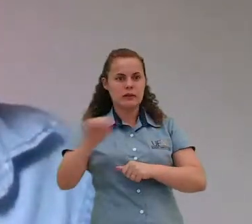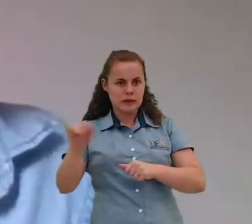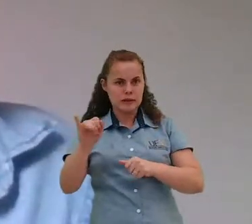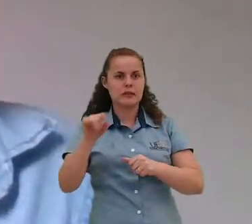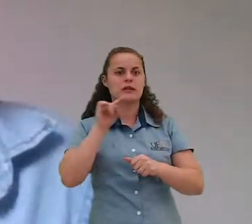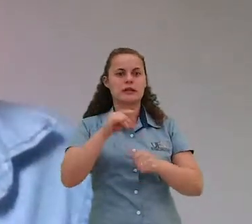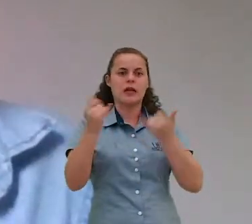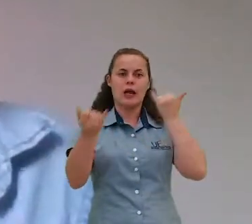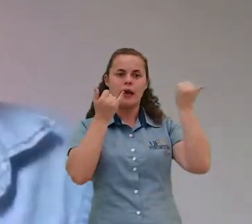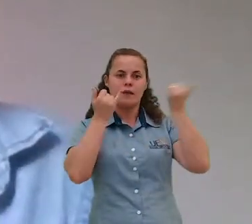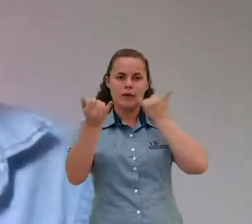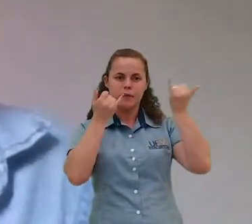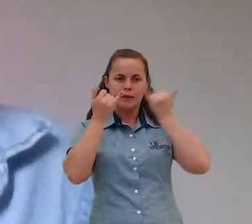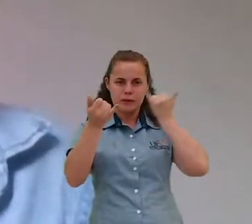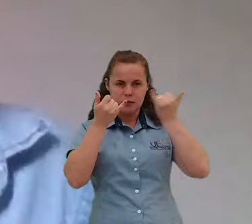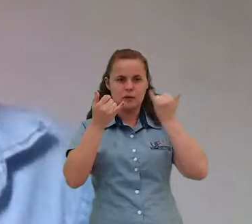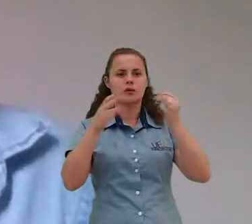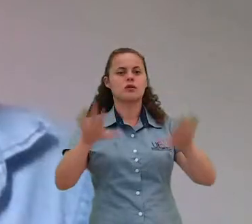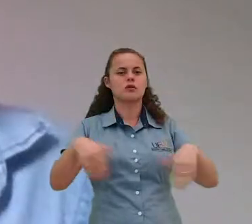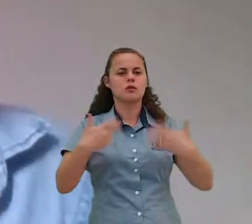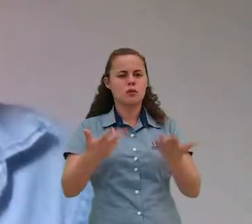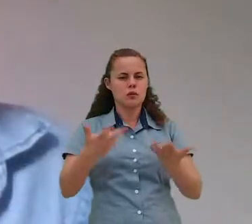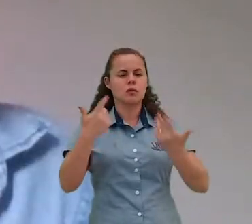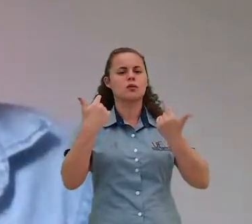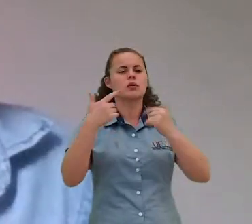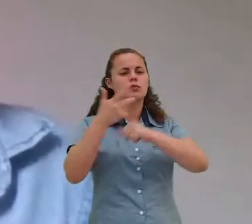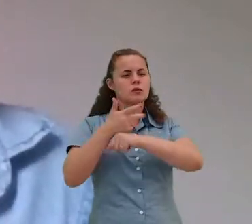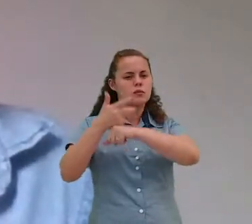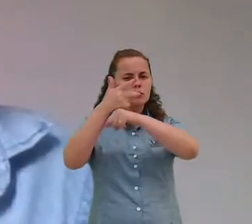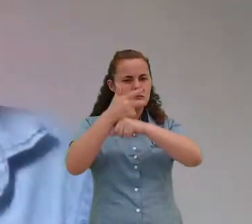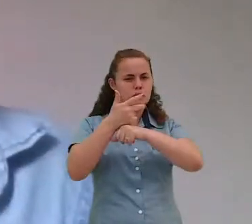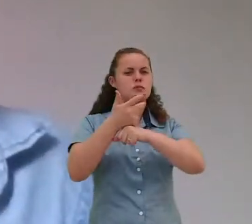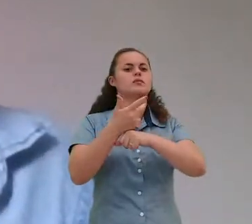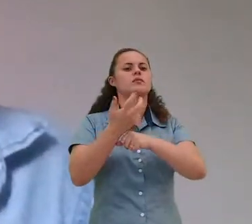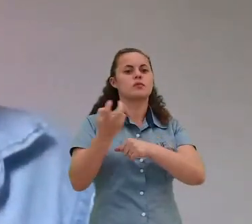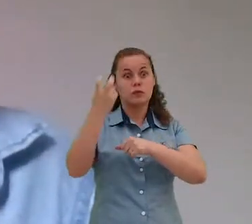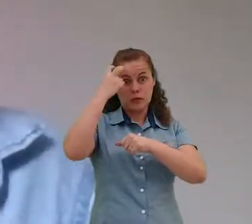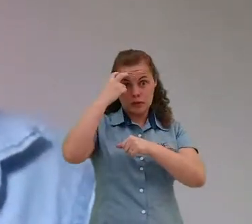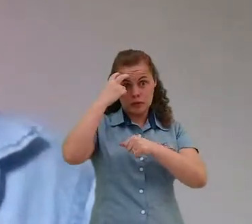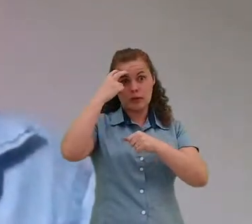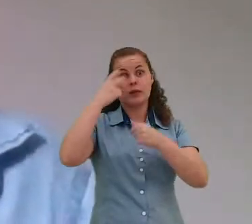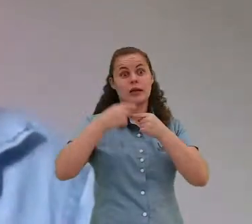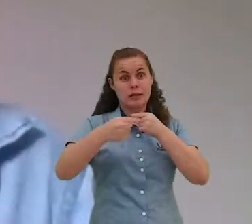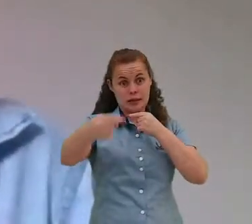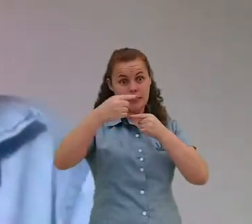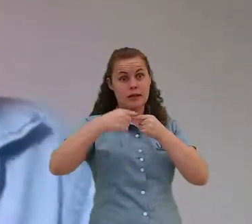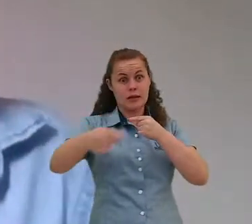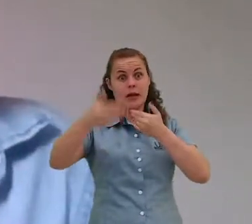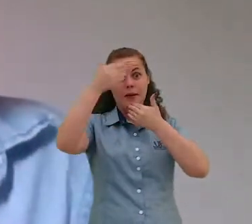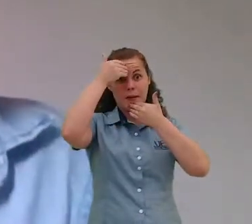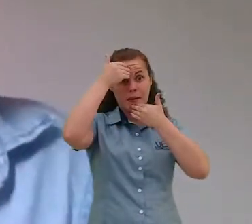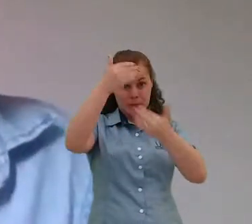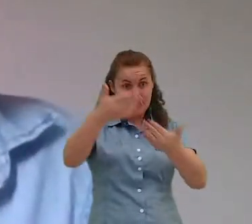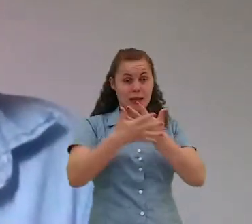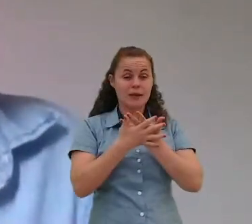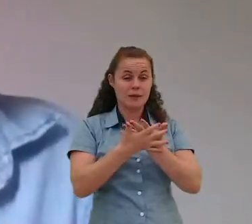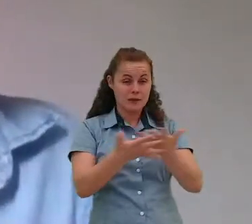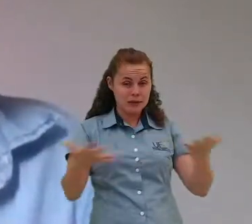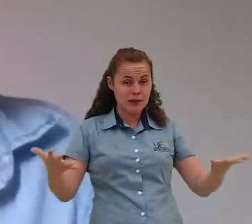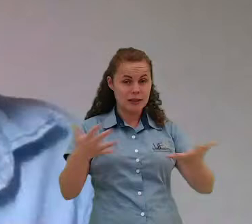as informações acerca das premiações, dos trabalhos e atividades culturais que ocorrerão ao longo da semana. Muito obrigado a vocês.